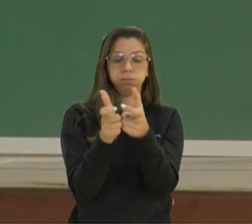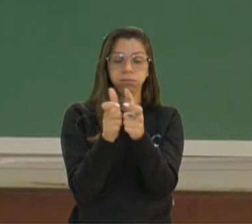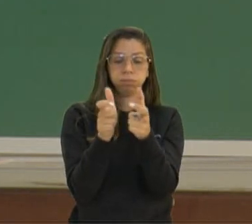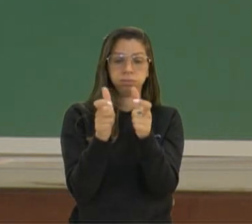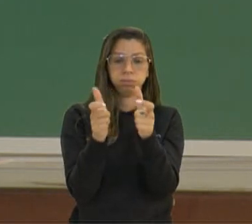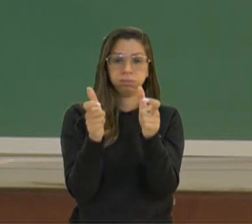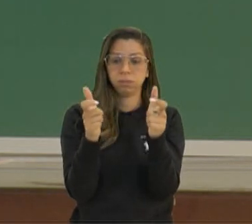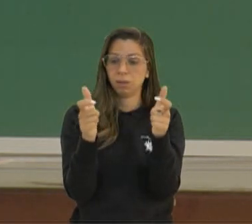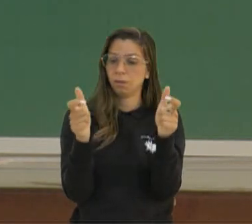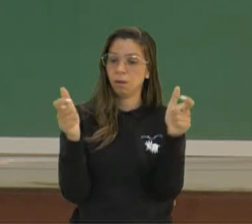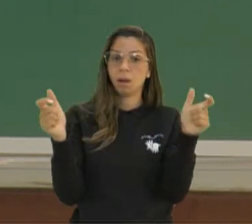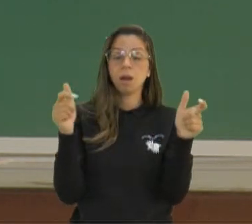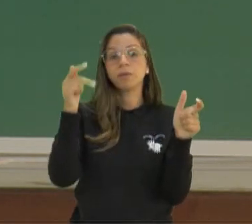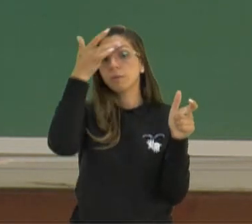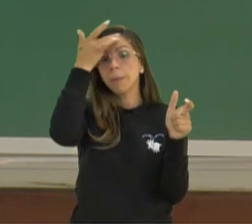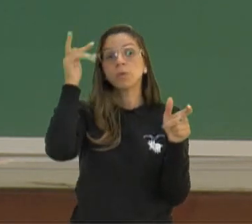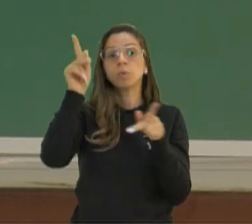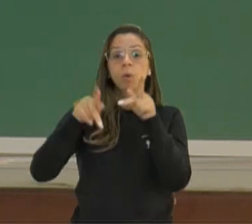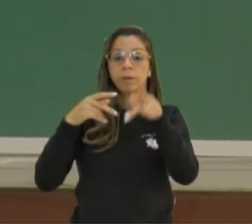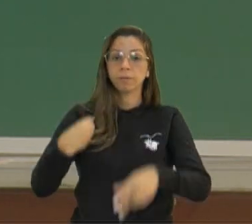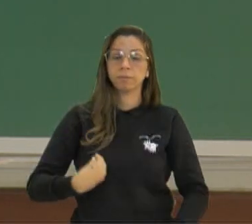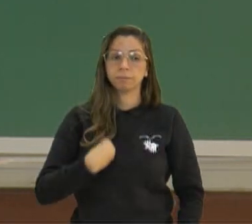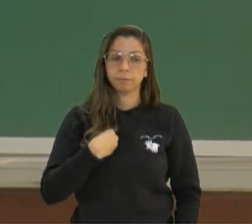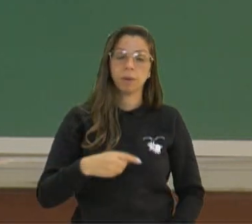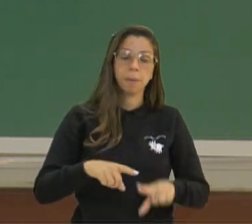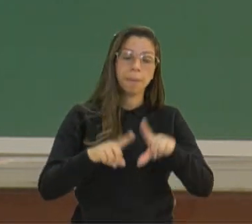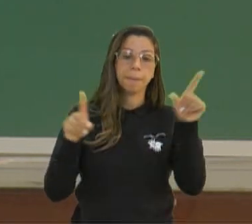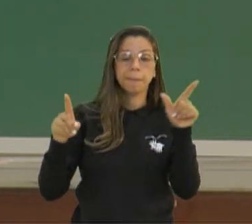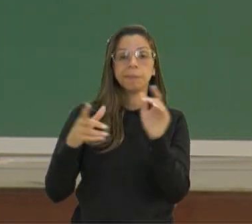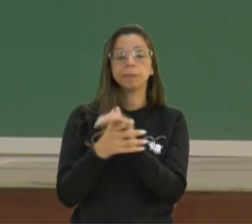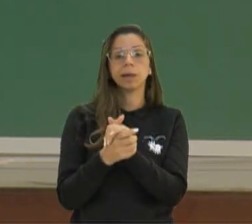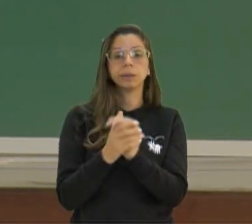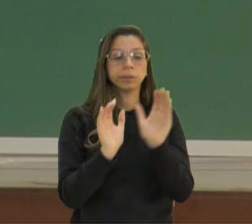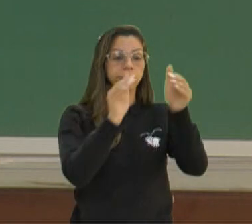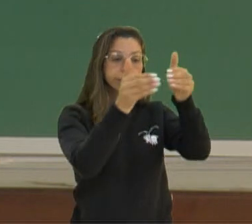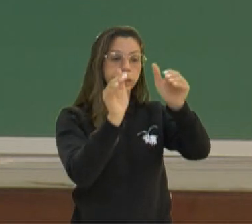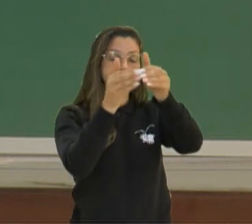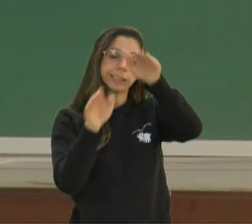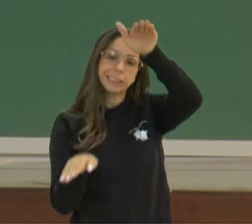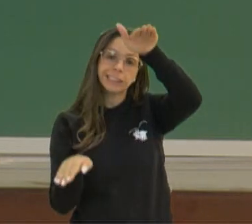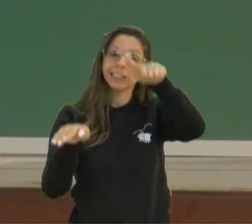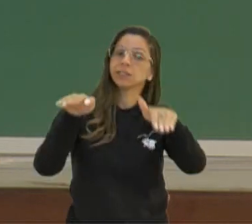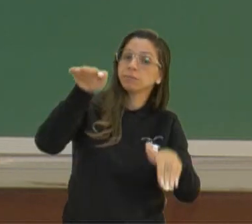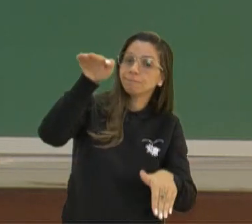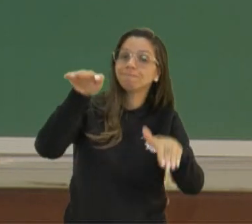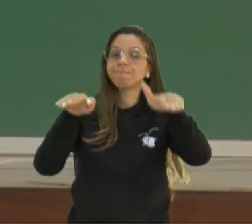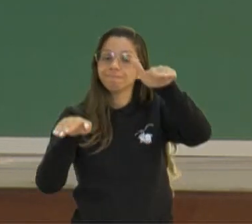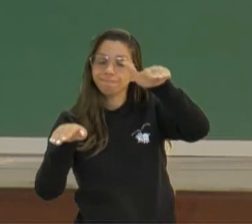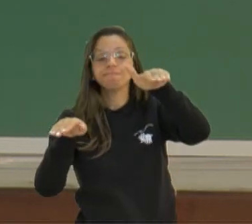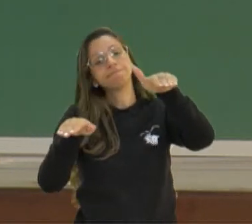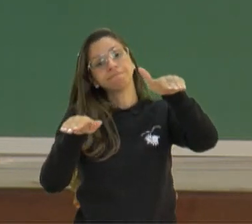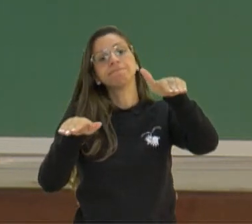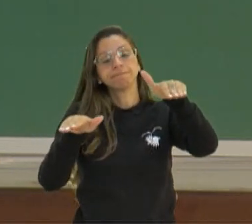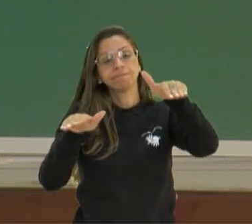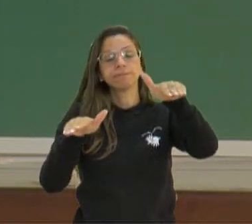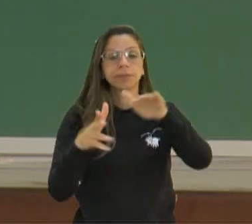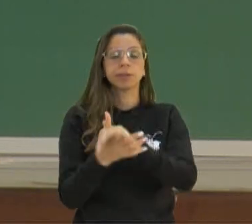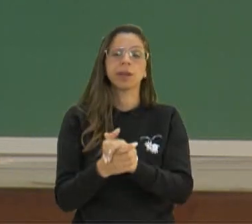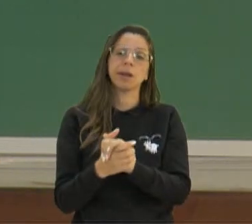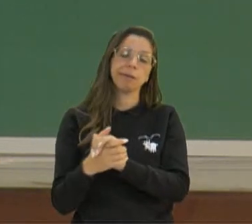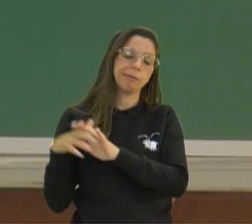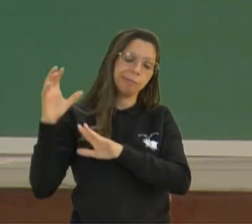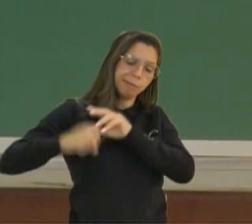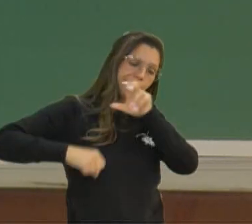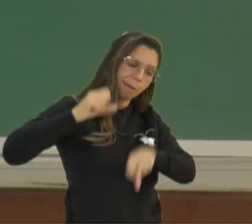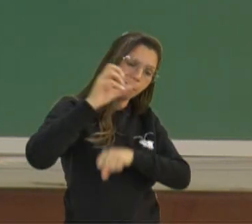muito populosas também na América do Sul. Mas a distribuição pelo território é desigual. Isso deve-se ao fato da colonização, né,